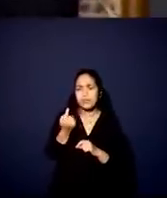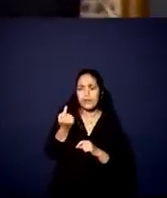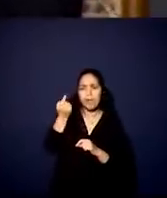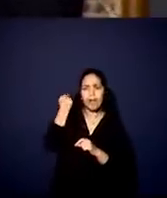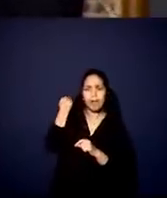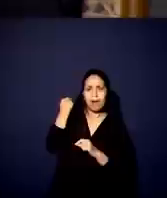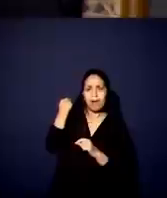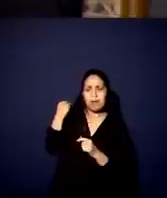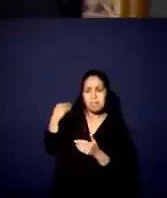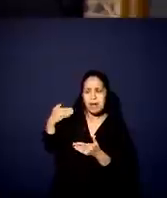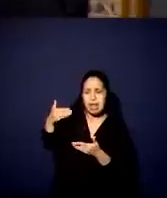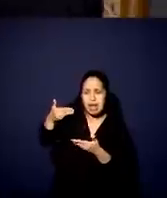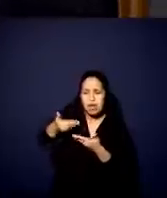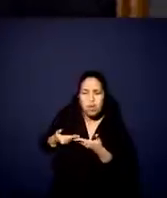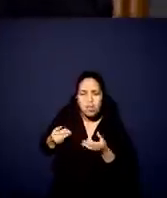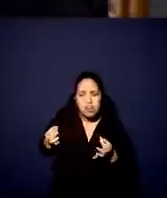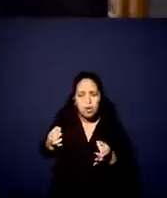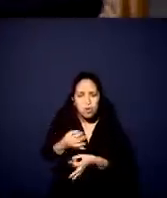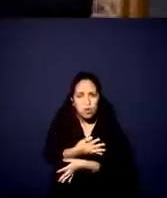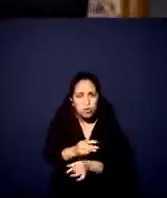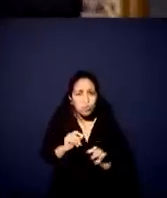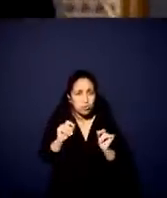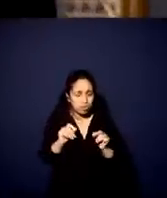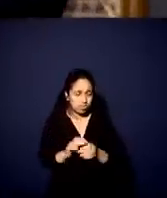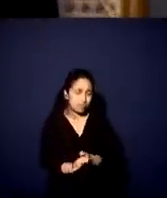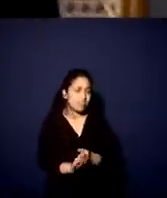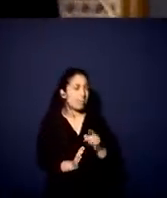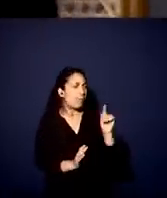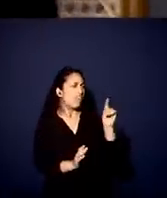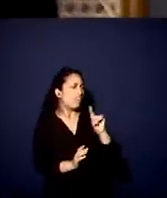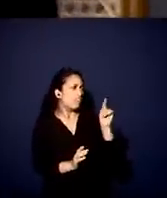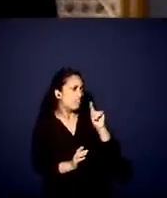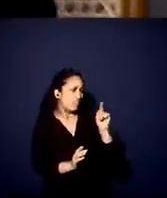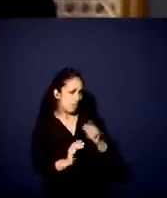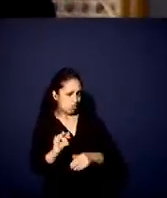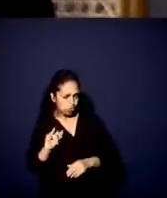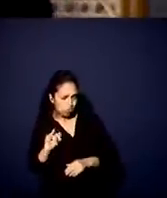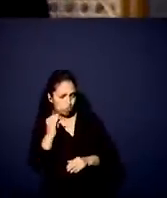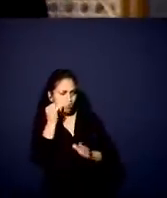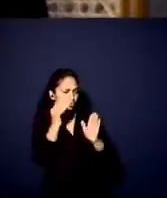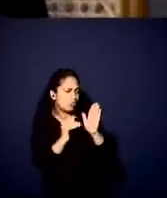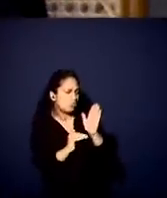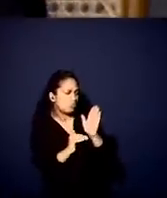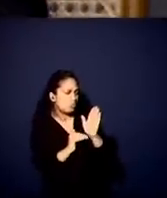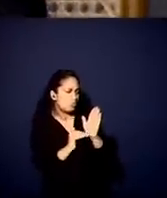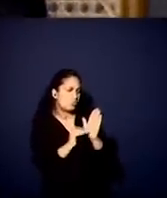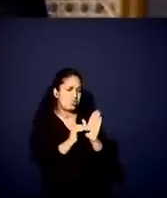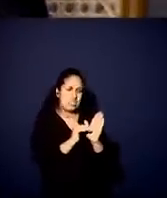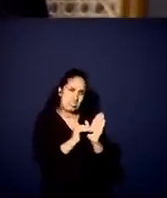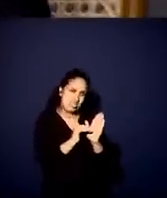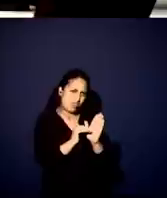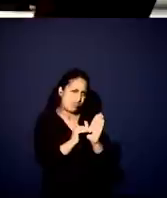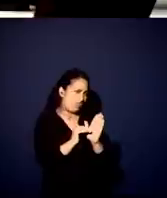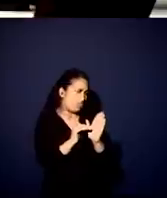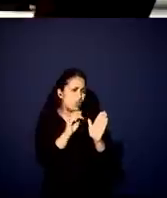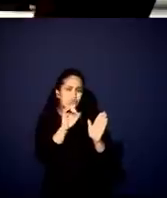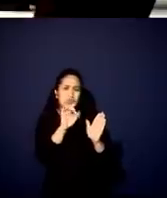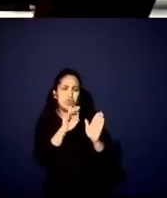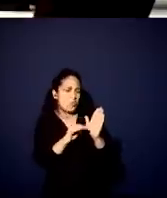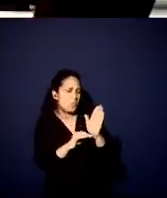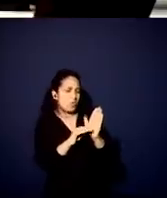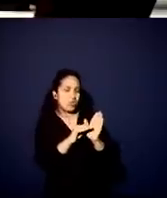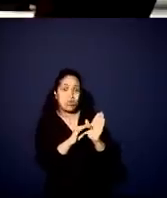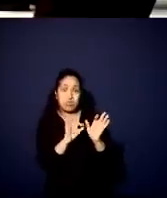chegar a essa conclusão era não a gente sobe jura um pouquinho e vai vai ser